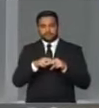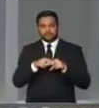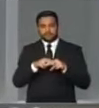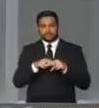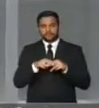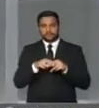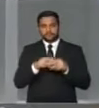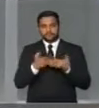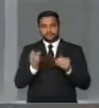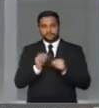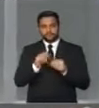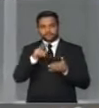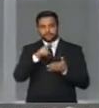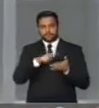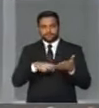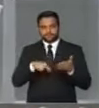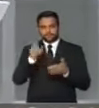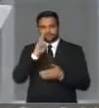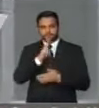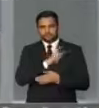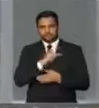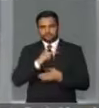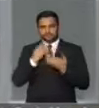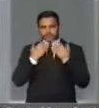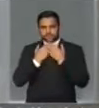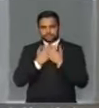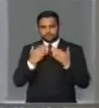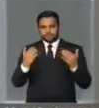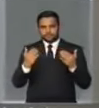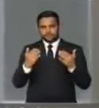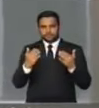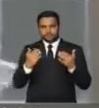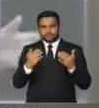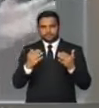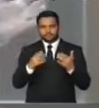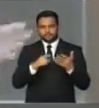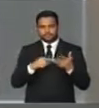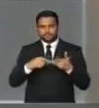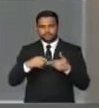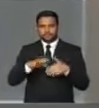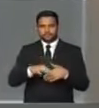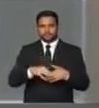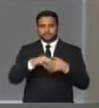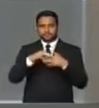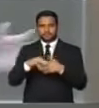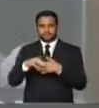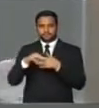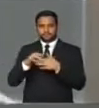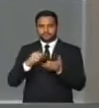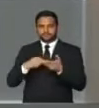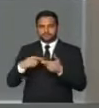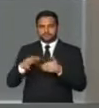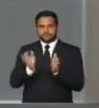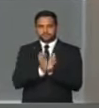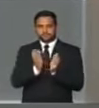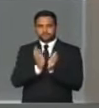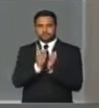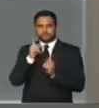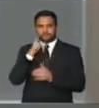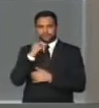para aqui fazer a leitura, senhor presidente, de um manifesto de vários líderes de vários